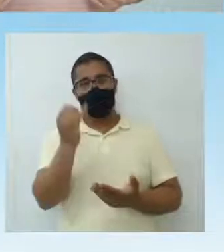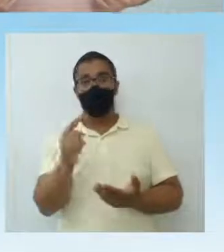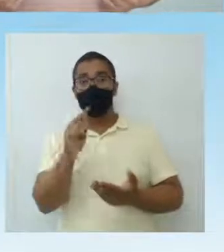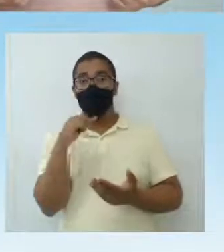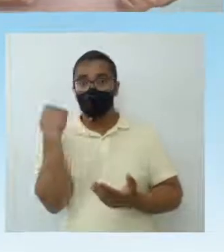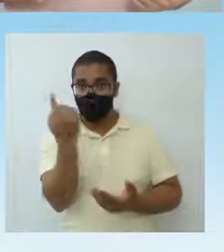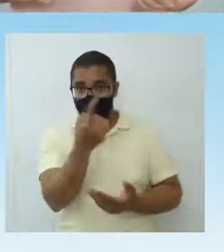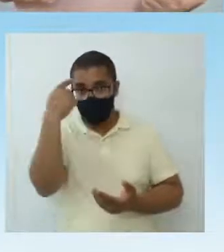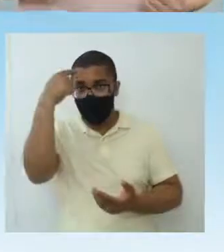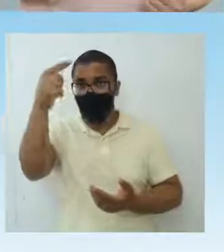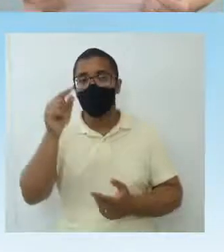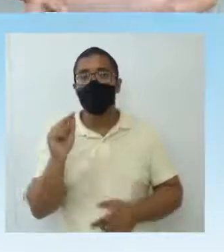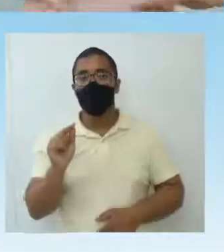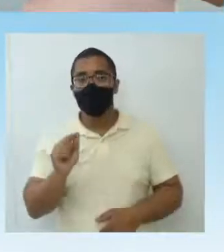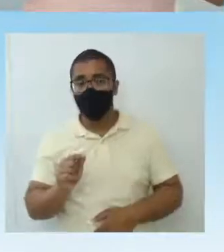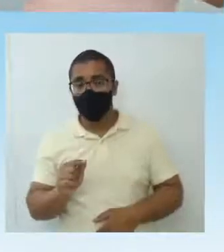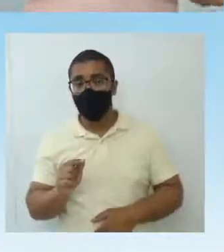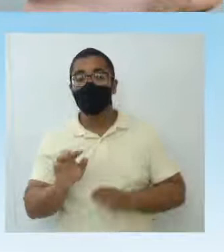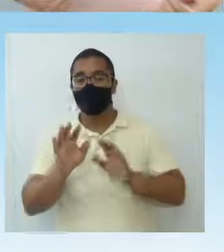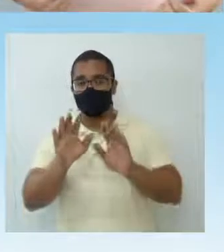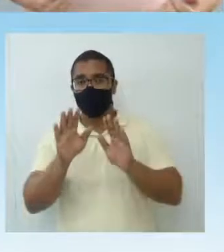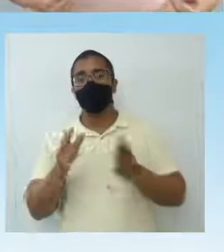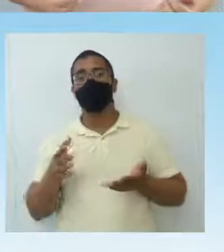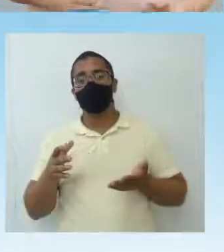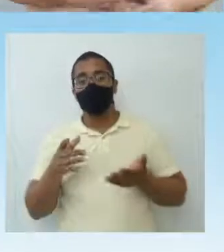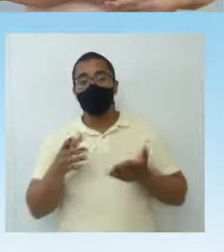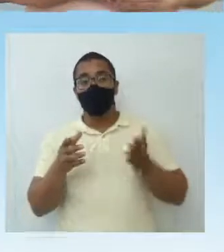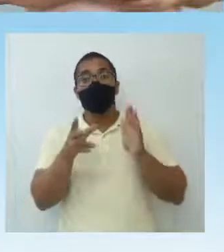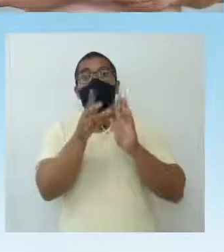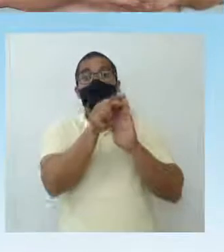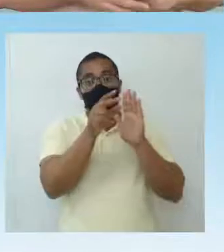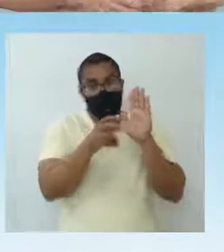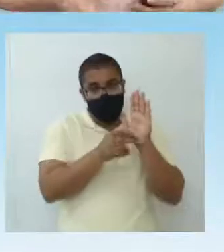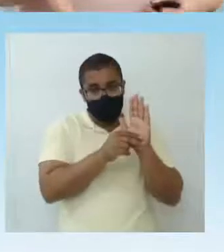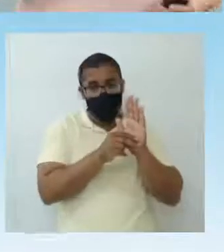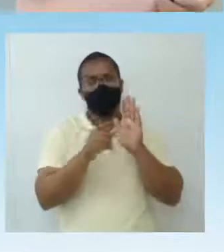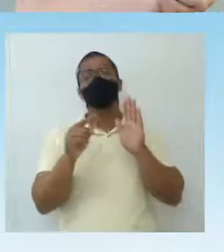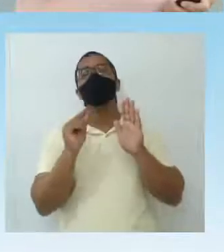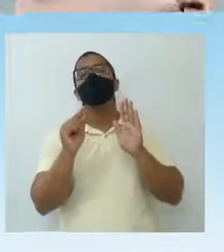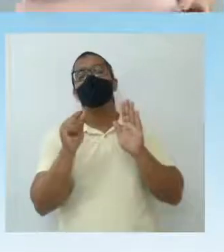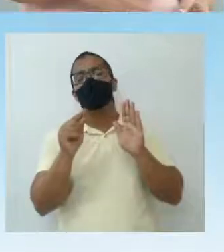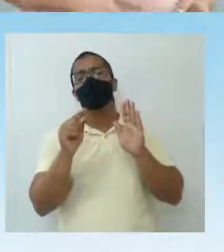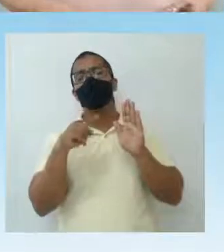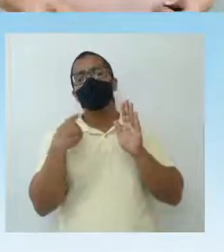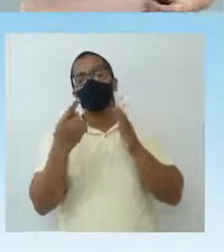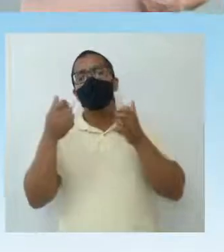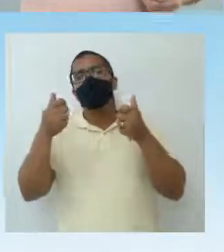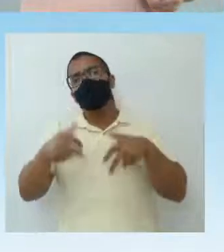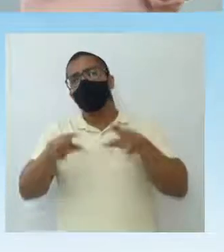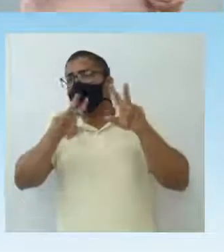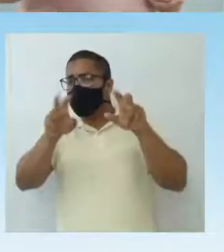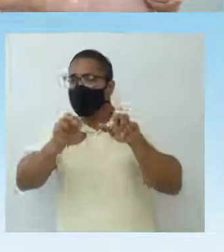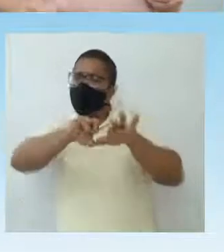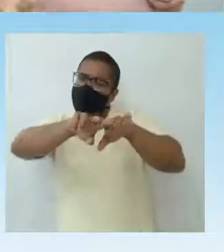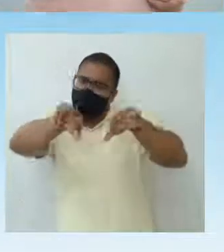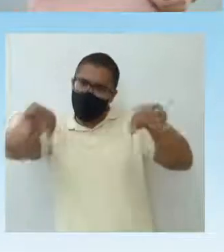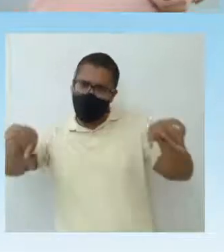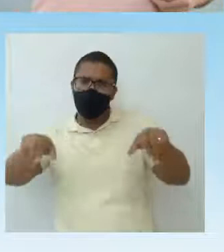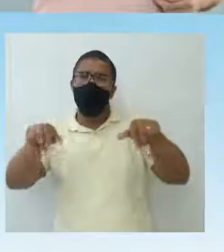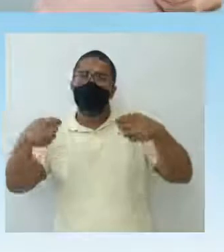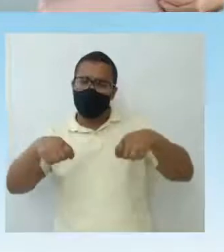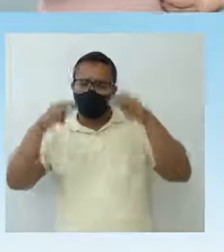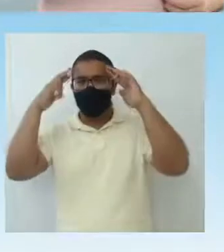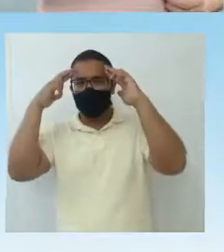aqui, lembrando sempre que em nosso componente, o que é que nós temos? Nós trabalhamos a pluralidade, o respeito,